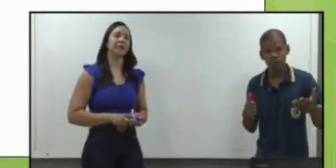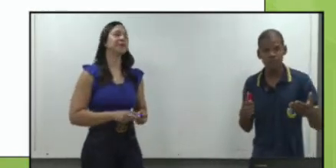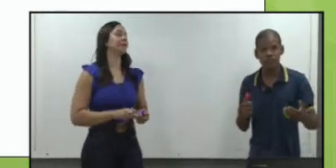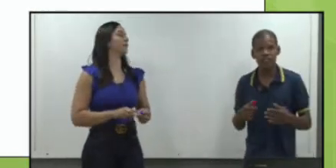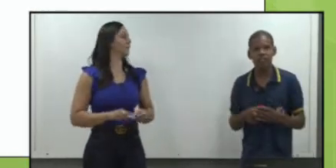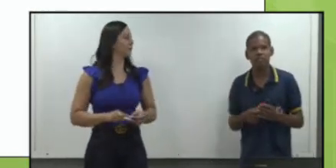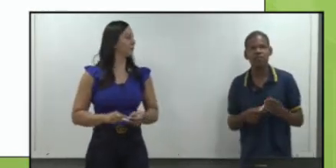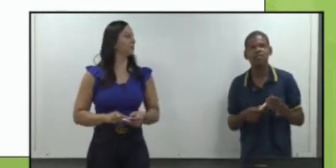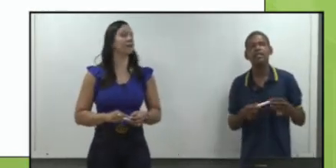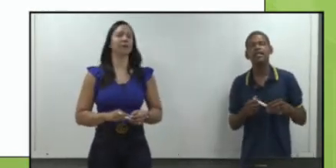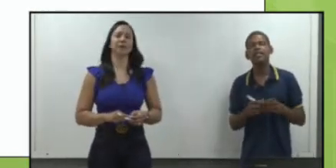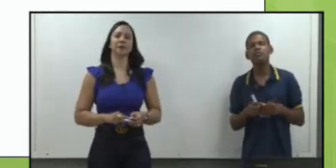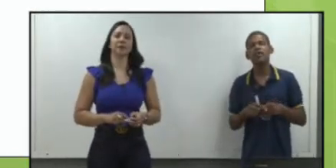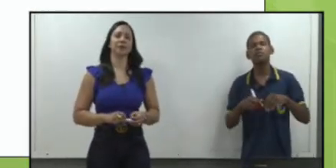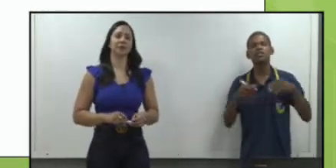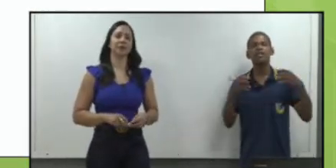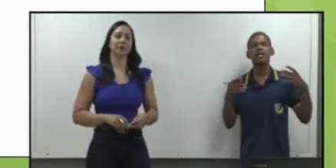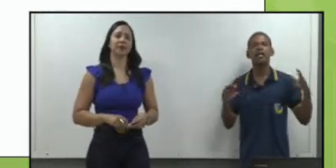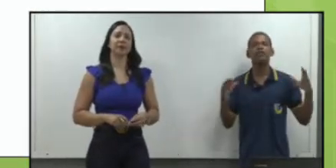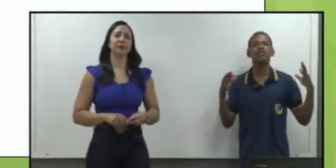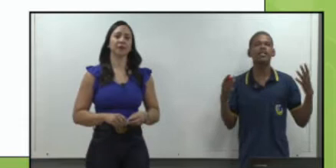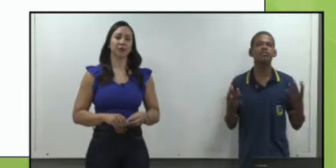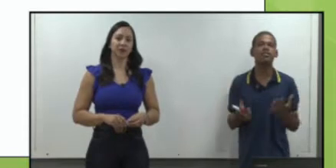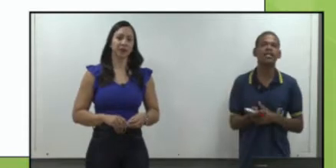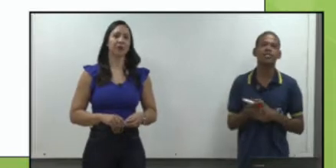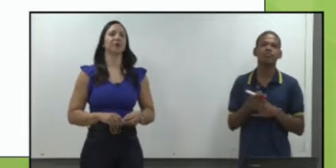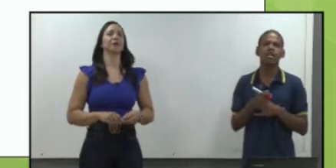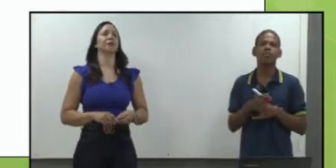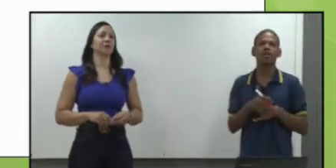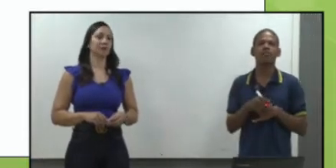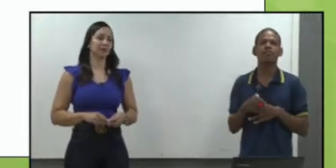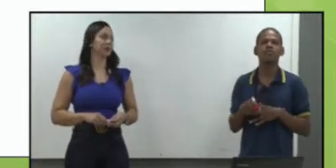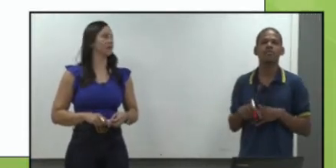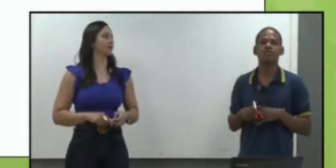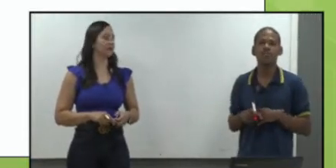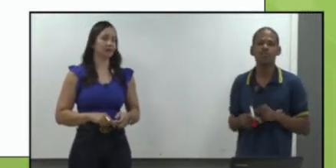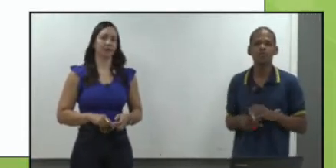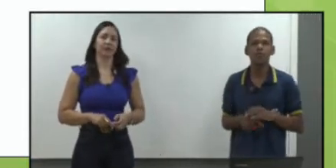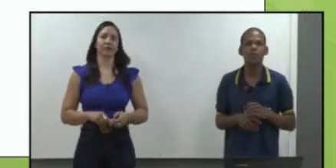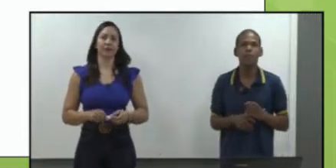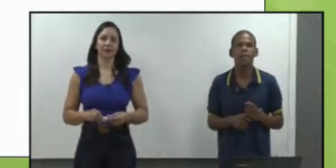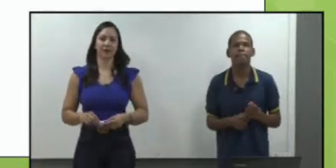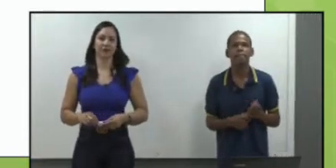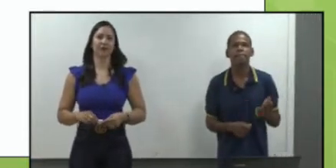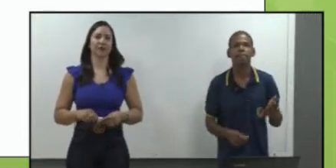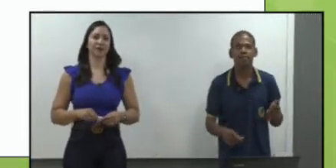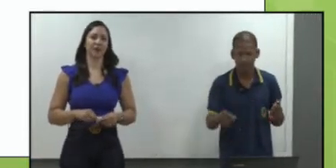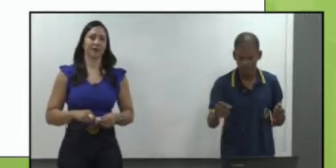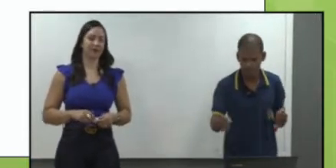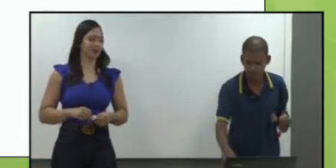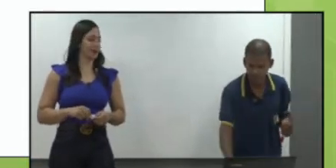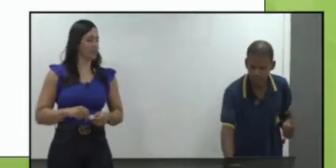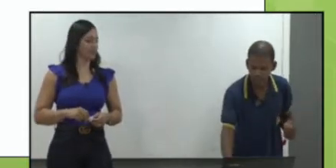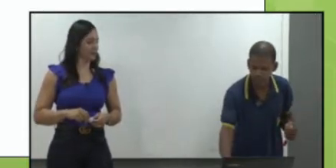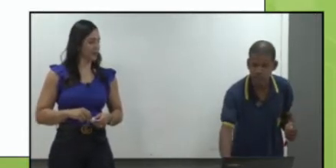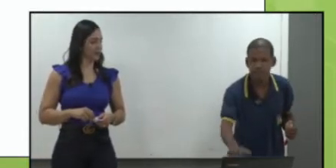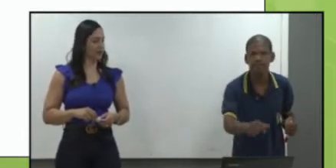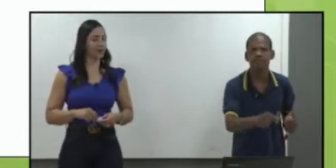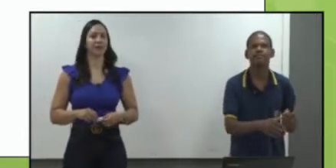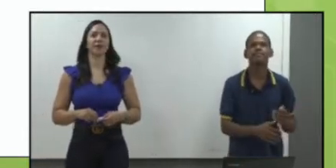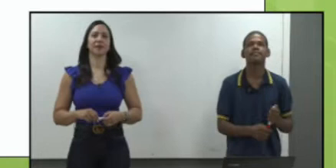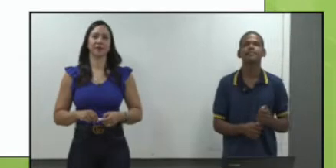isso como também. forma de expressão e até mesmo descarregar o estresse do dia a dia do trabalho, não é isso? Vamos